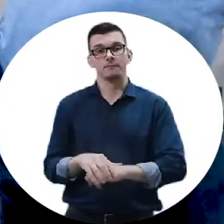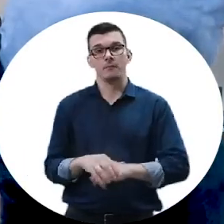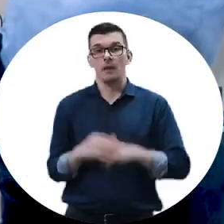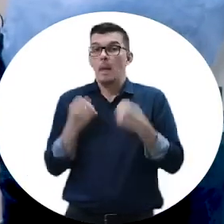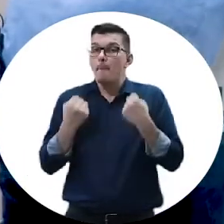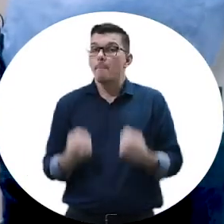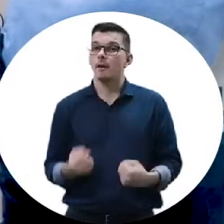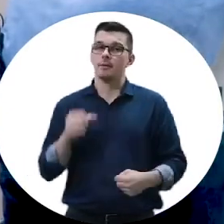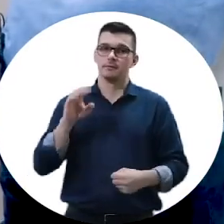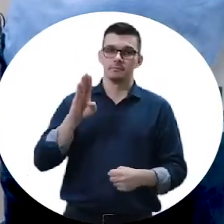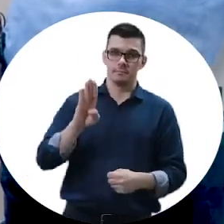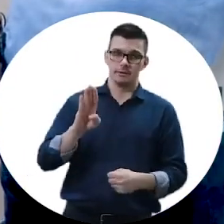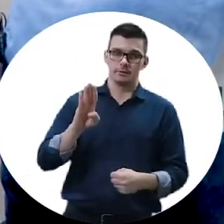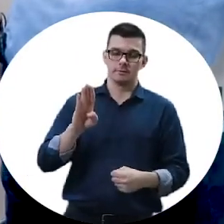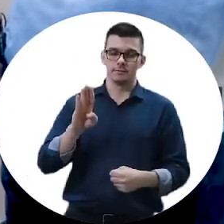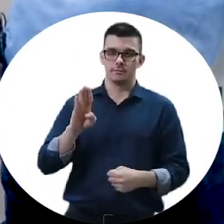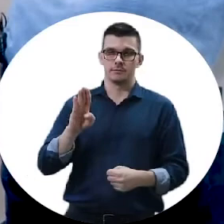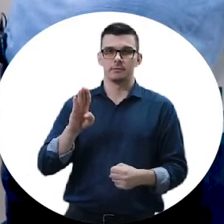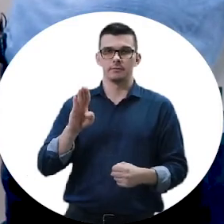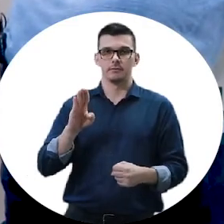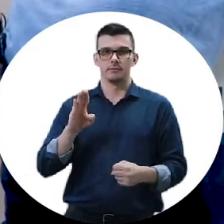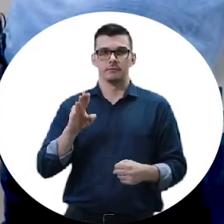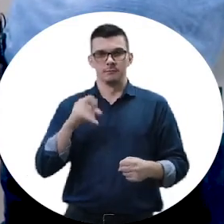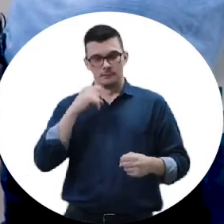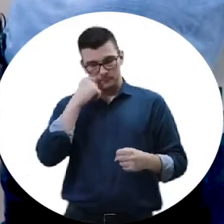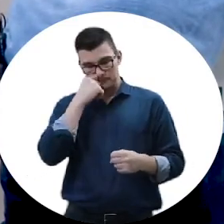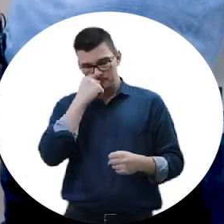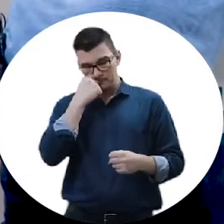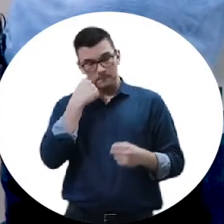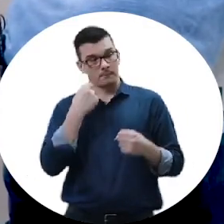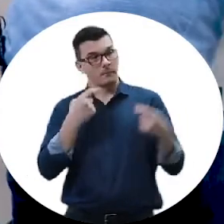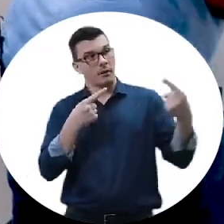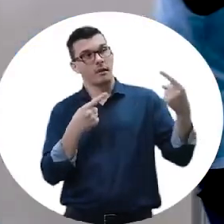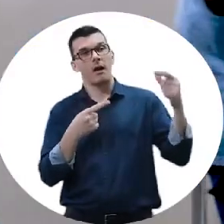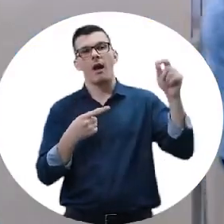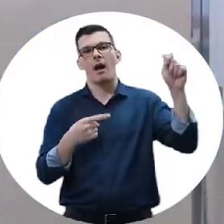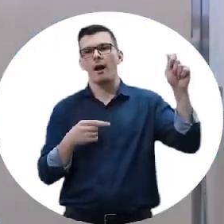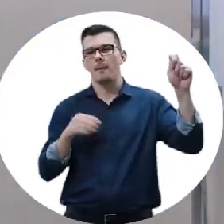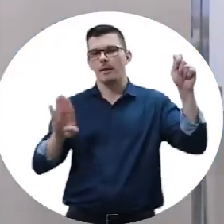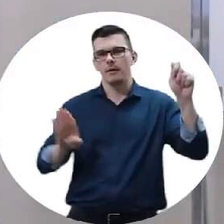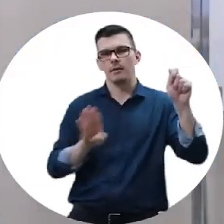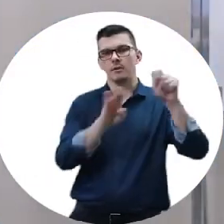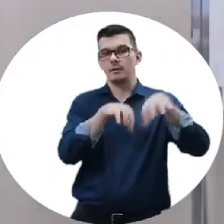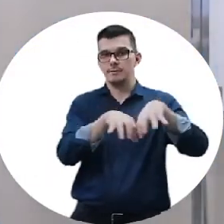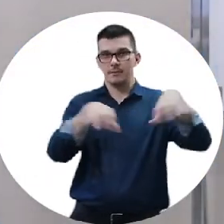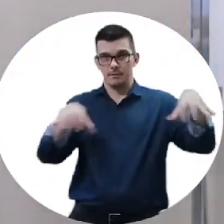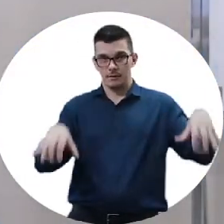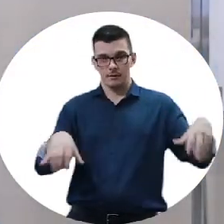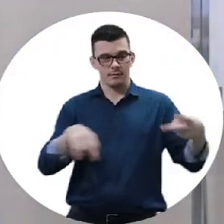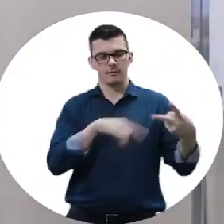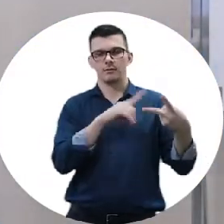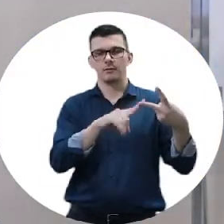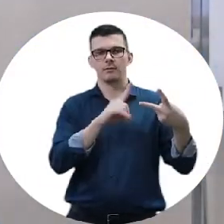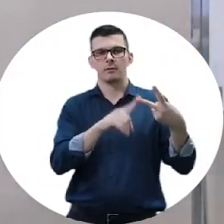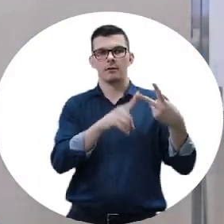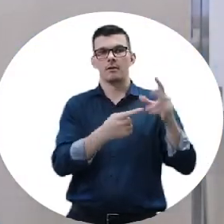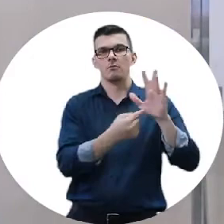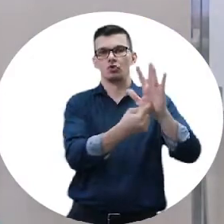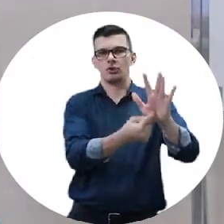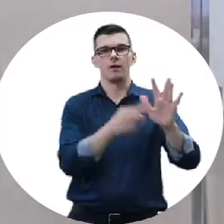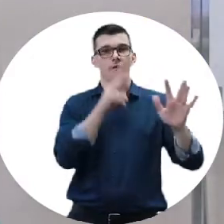B e contrário à tração que A está fazendo em B. Separei os blocos. Segunda etapa, representei as